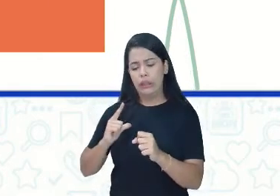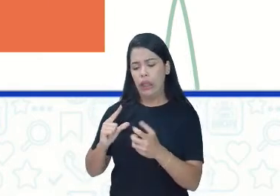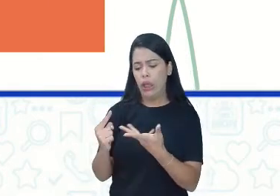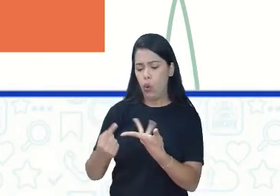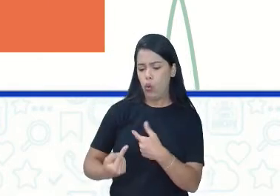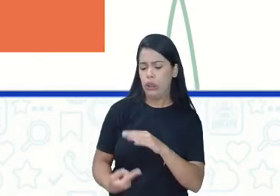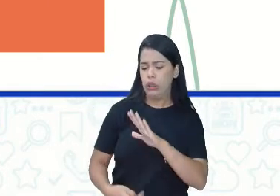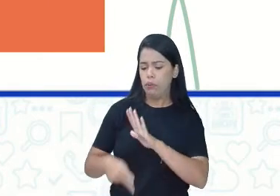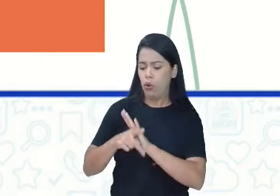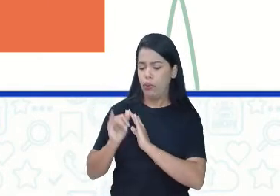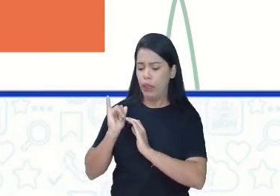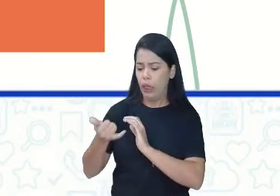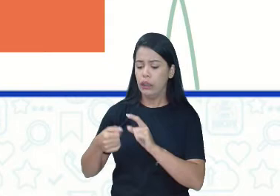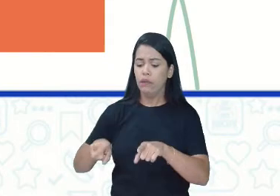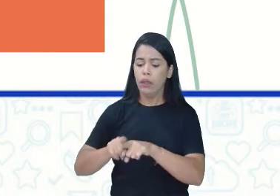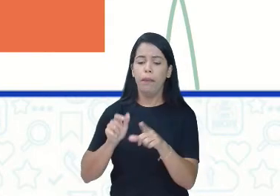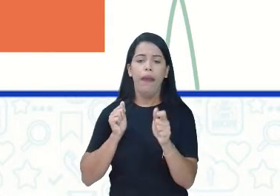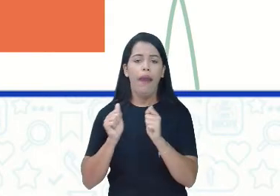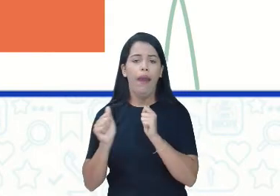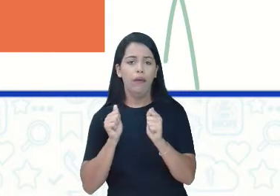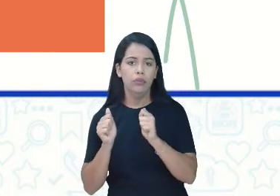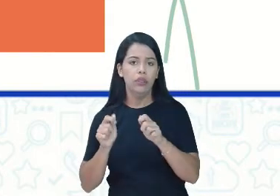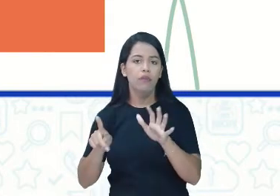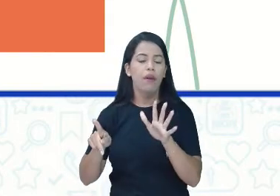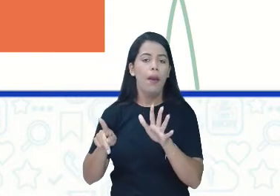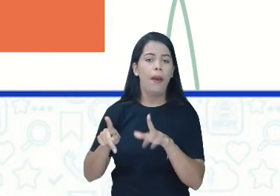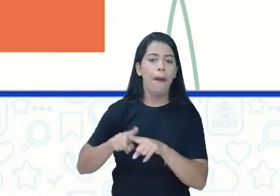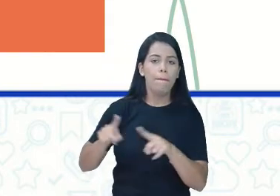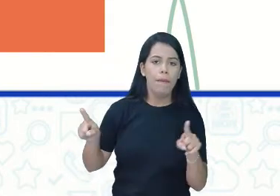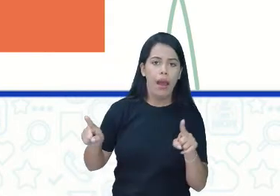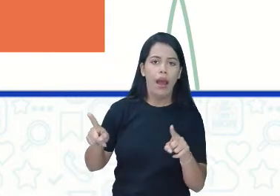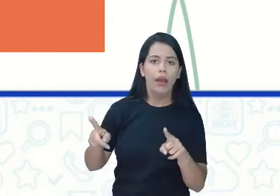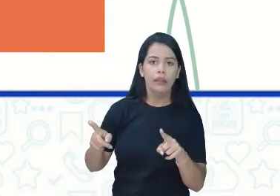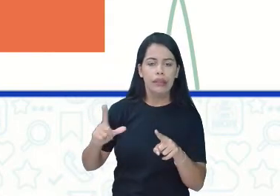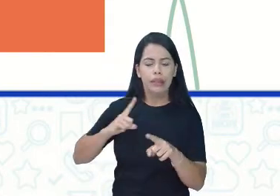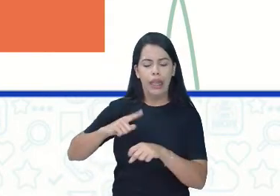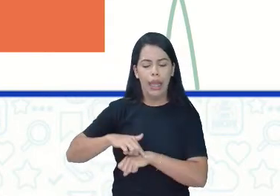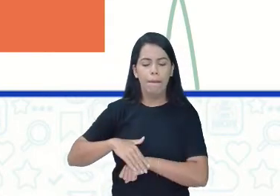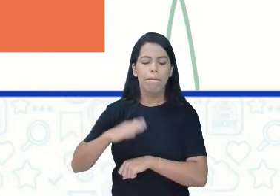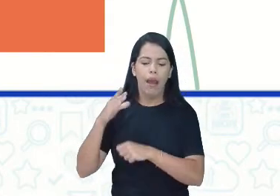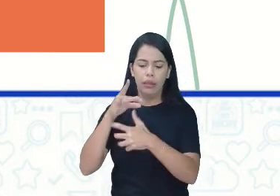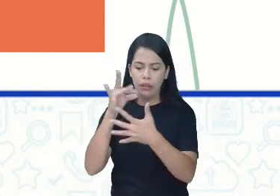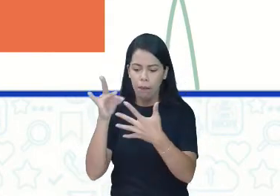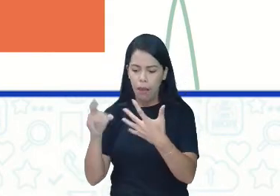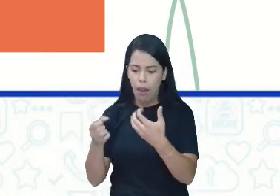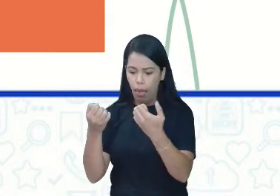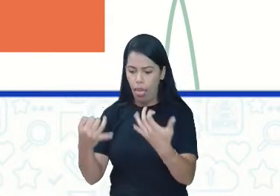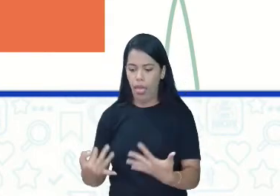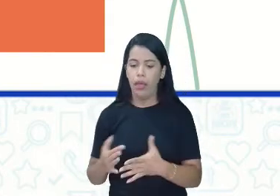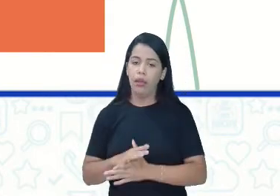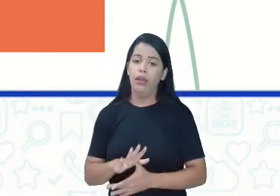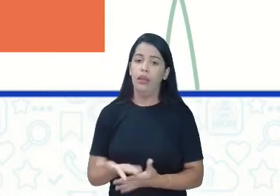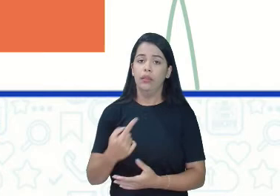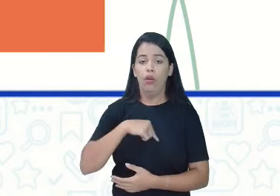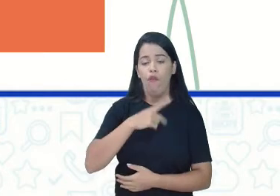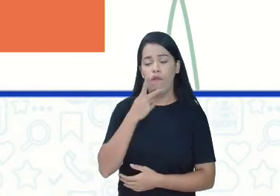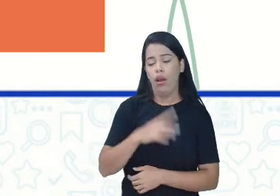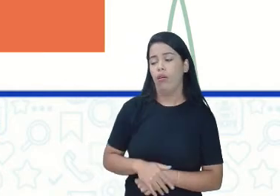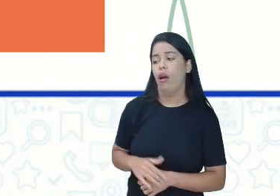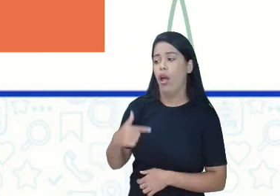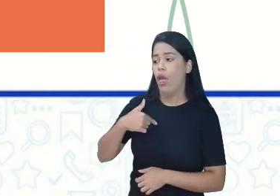até argumentativos, porém predomina a descrição, obviamente, né? Quando a gente está, eu peguei um ônibus hoje de